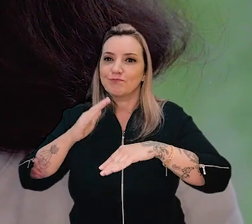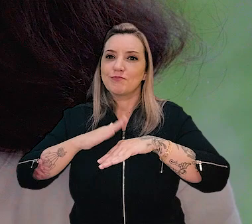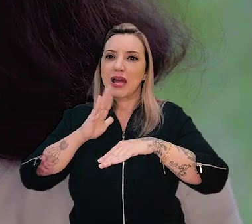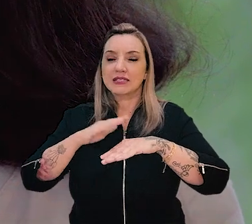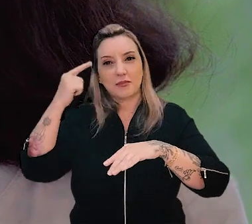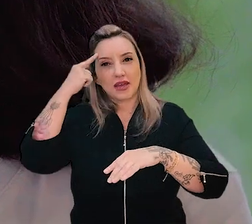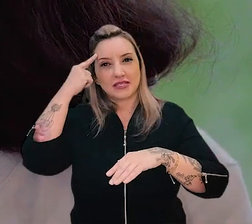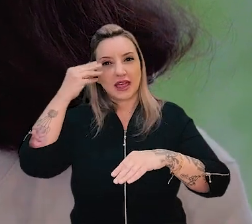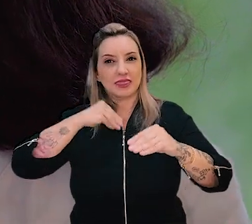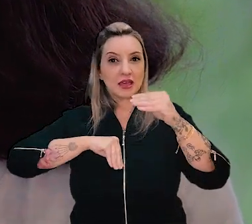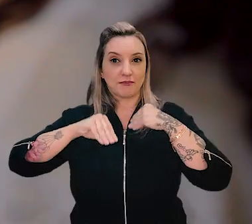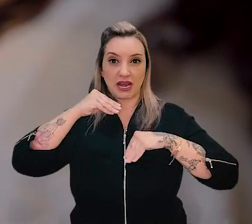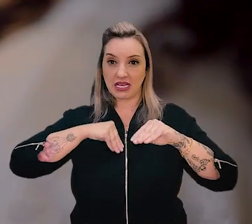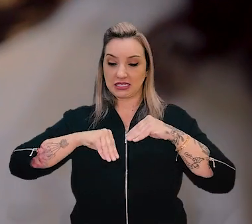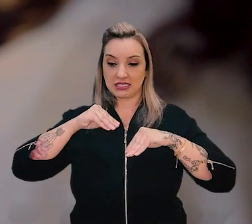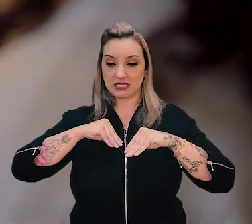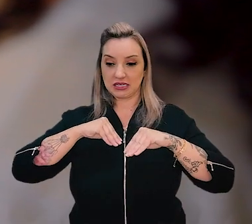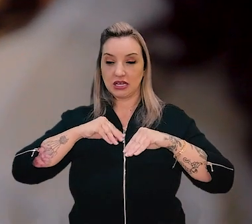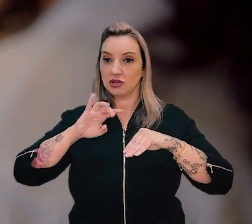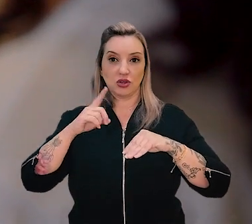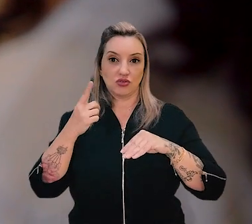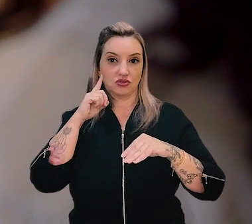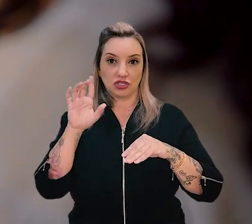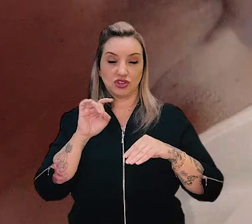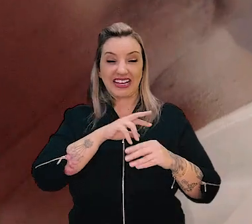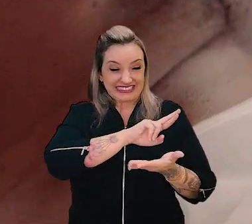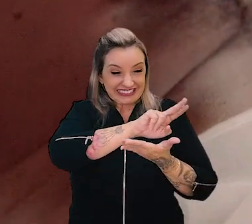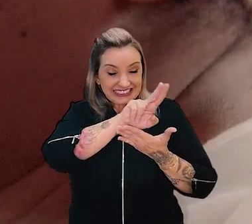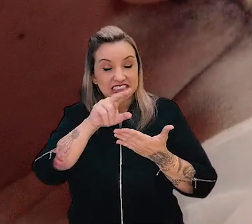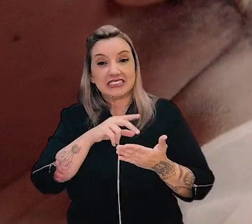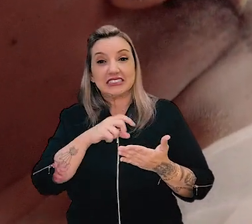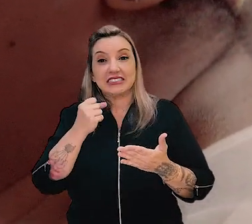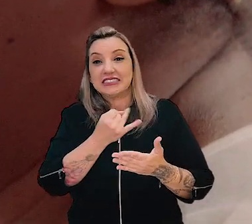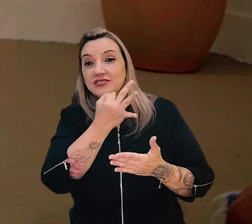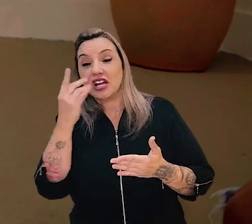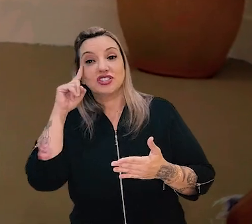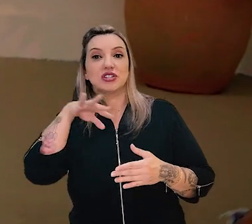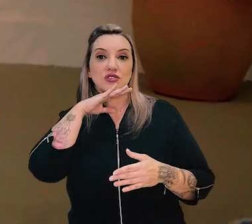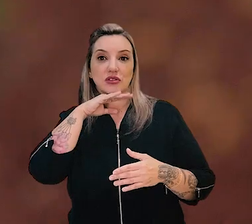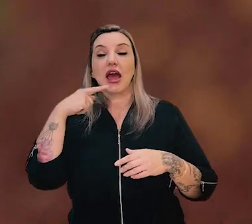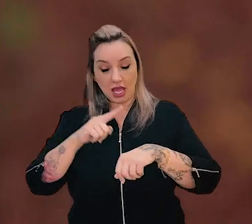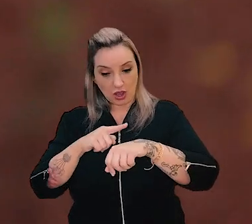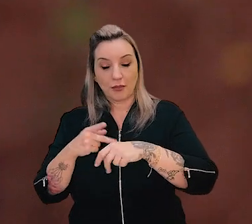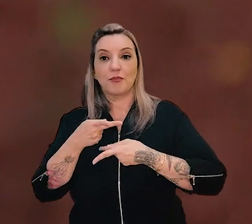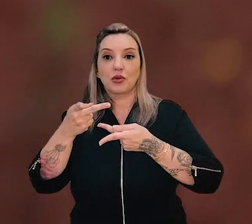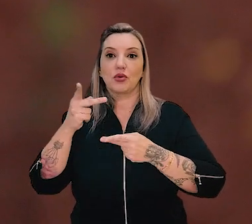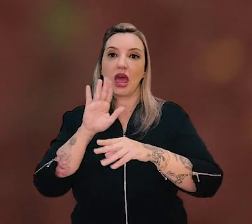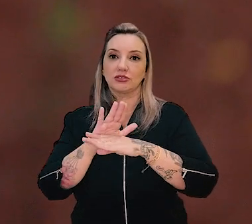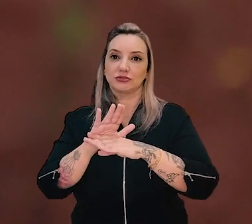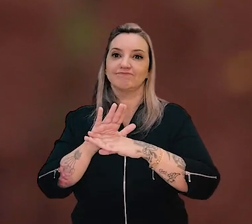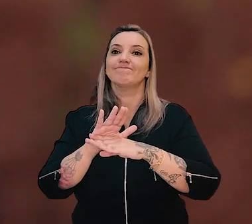na depressão. Não é um episódio, são vários dias ruins. E aí é hora de procurar ajuda.